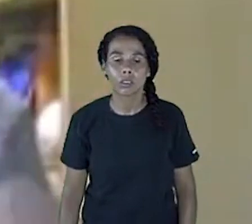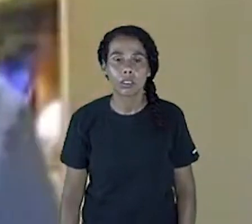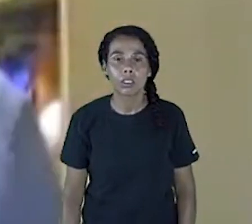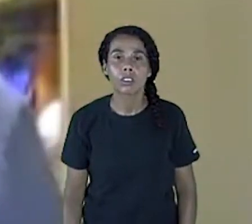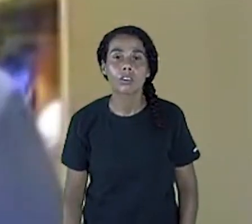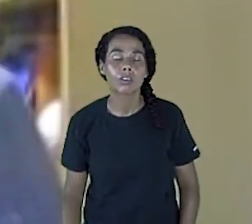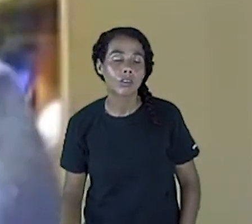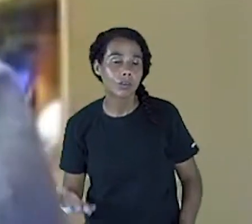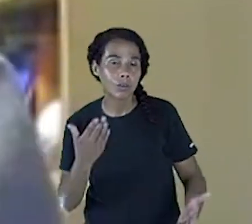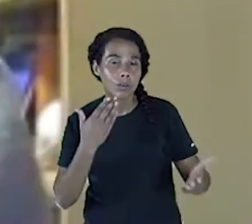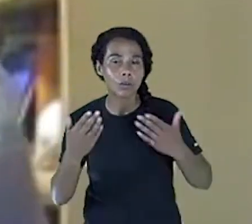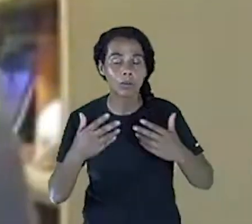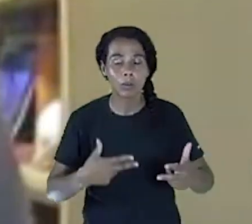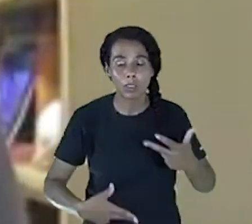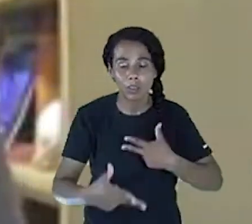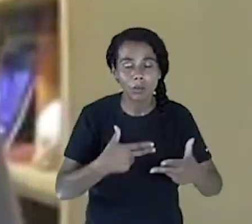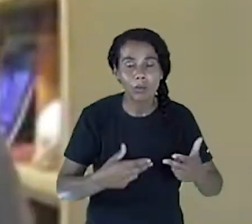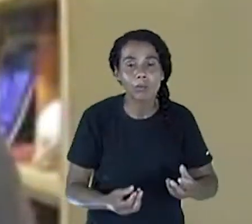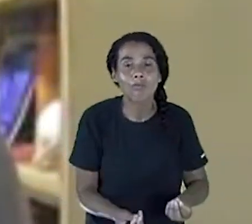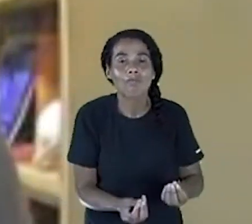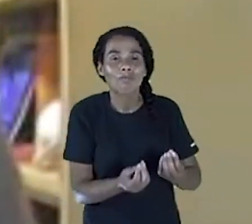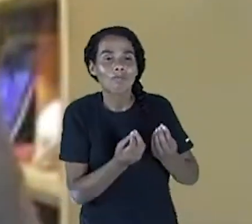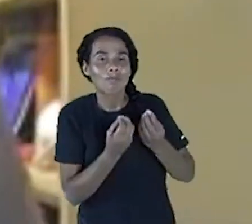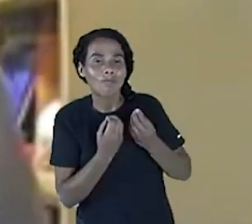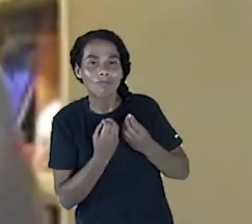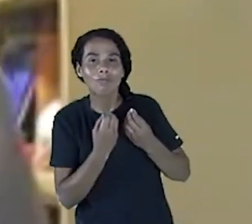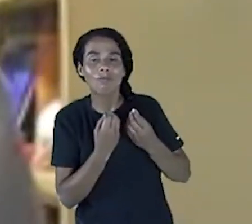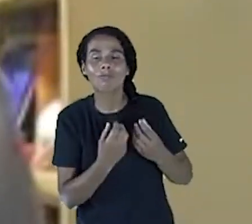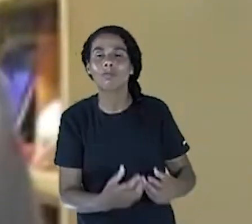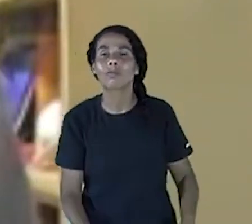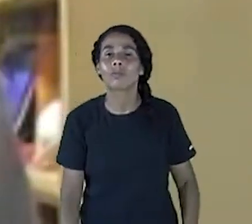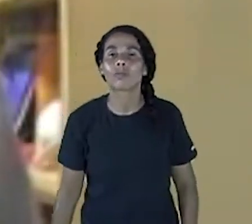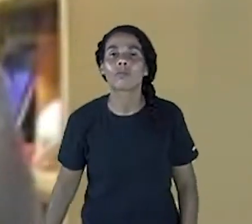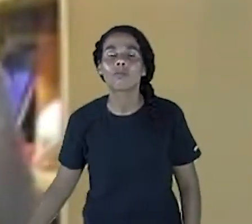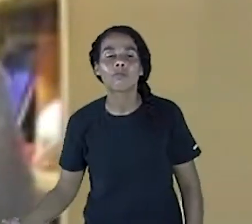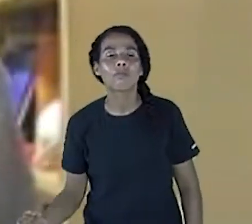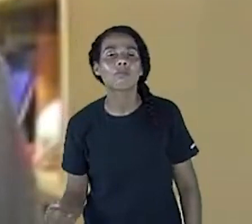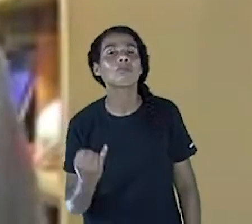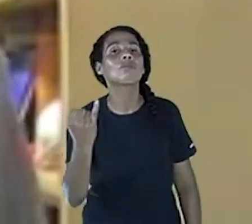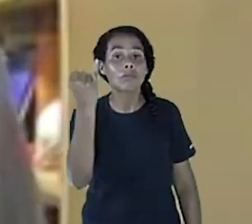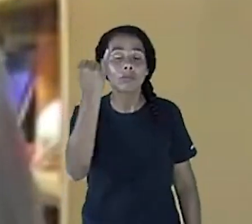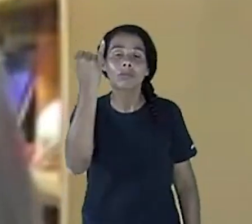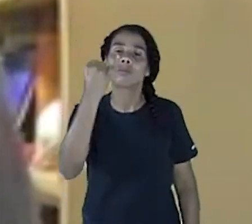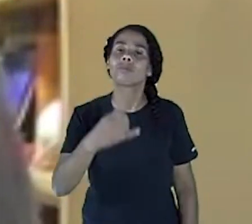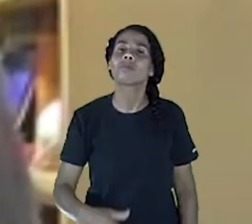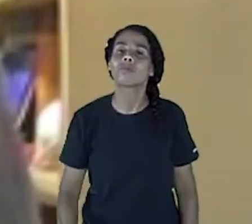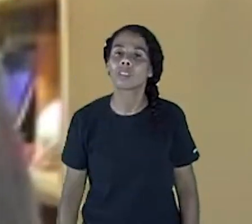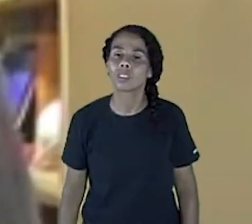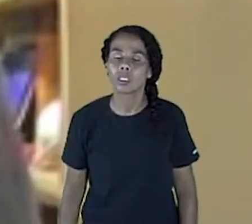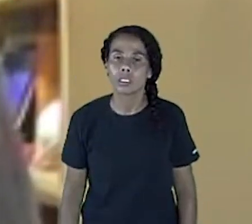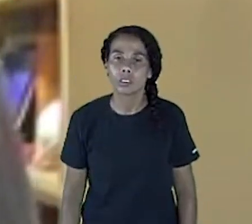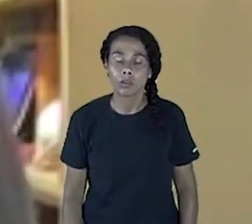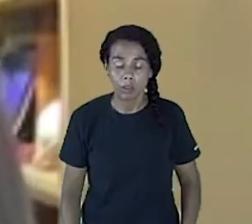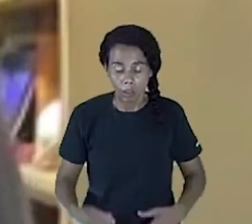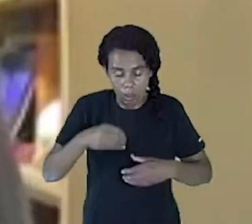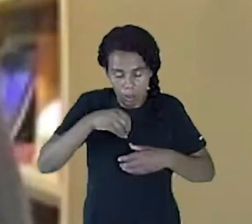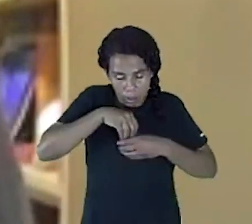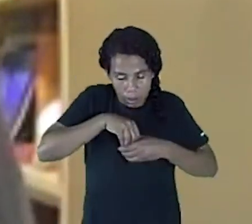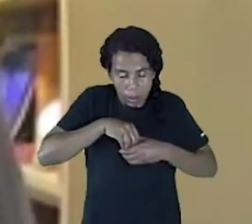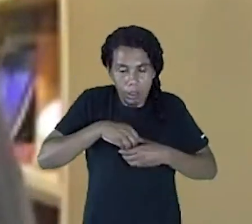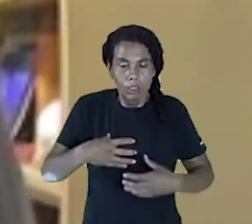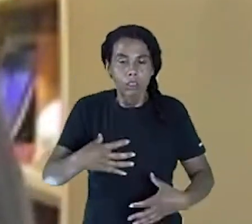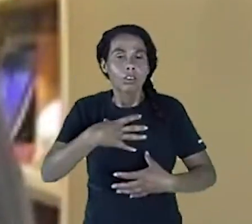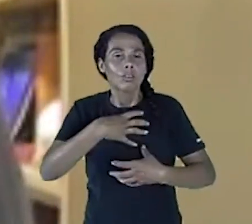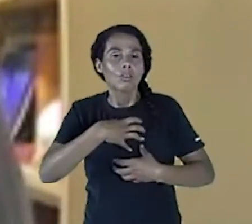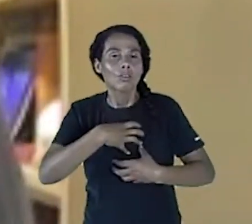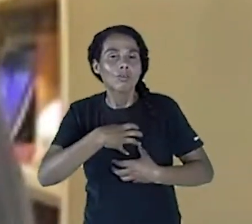no Refazenda, né? Que é um disco fundamental, onde está retiros espirituais, onde está tantas músicas,